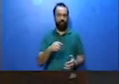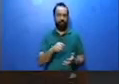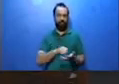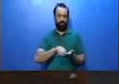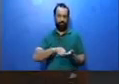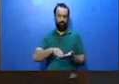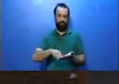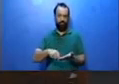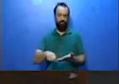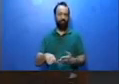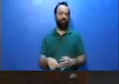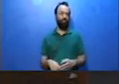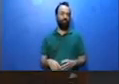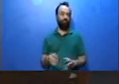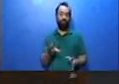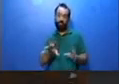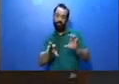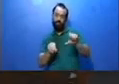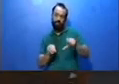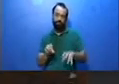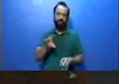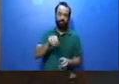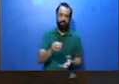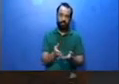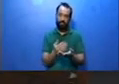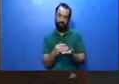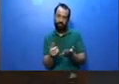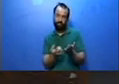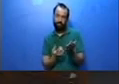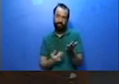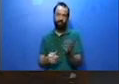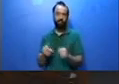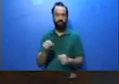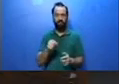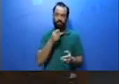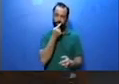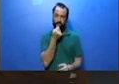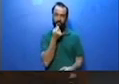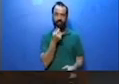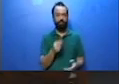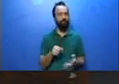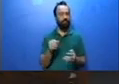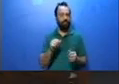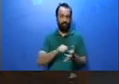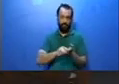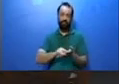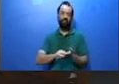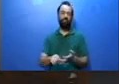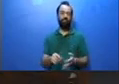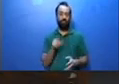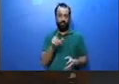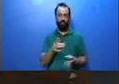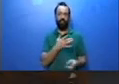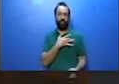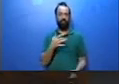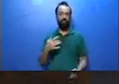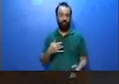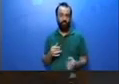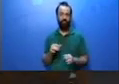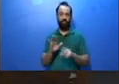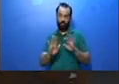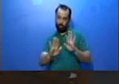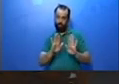os materiais, a apostila de vocês, o estojo, lápis, borracha. Vocês estão se cuidando, lavando as